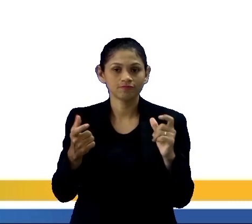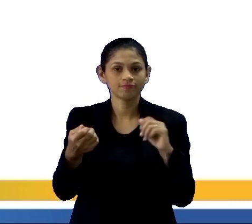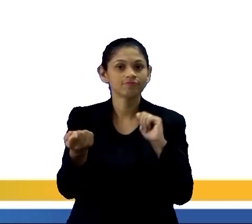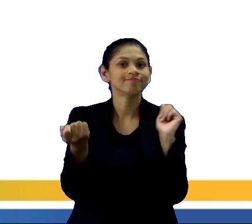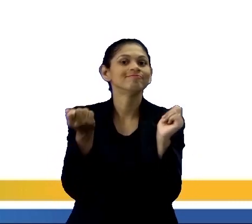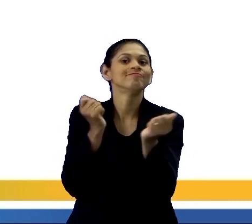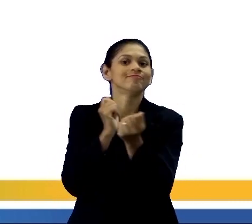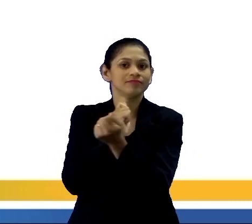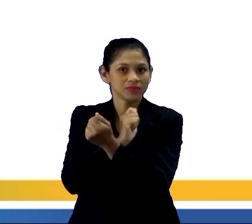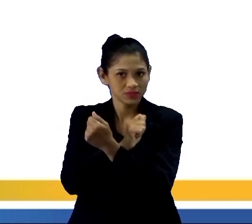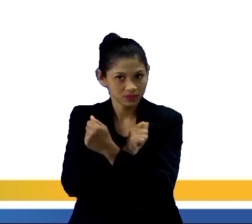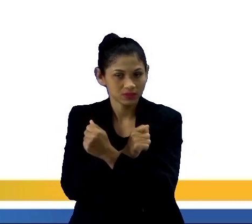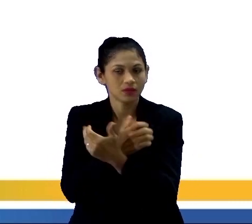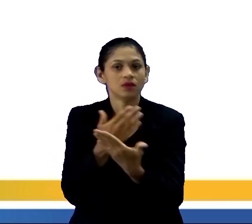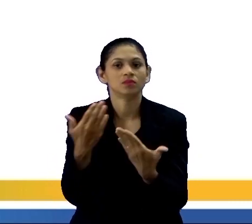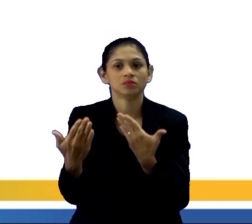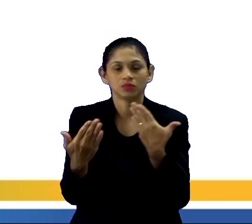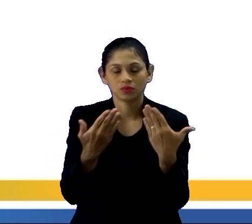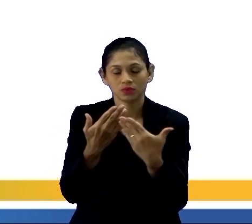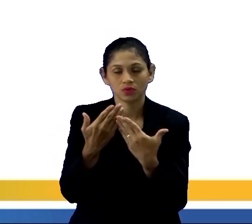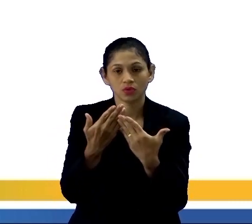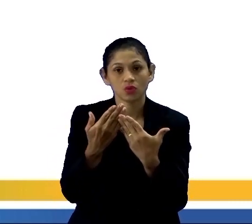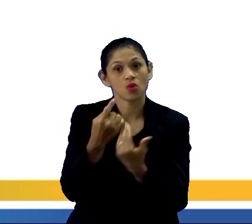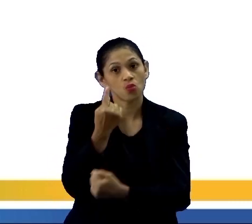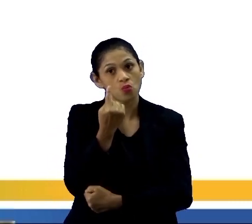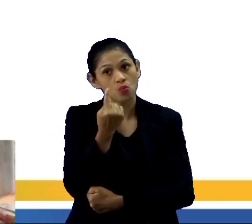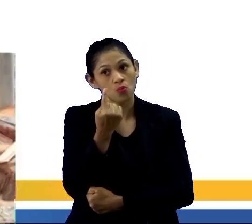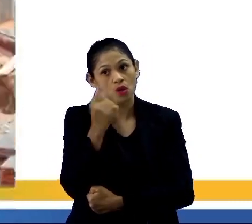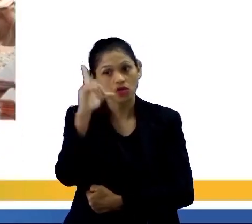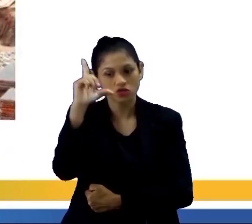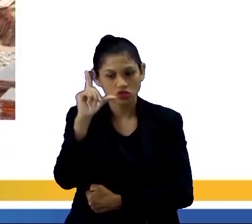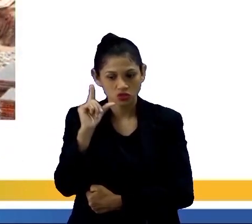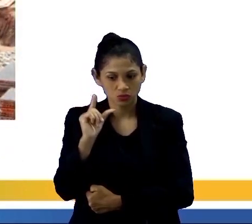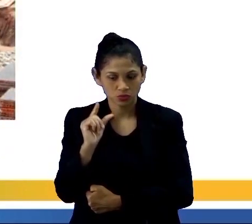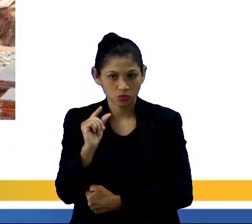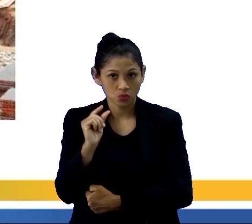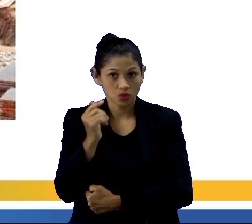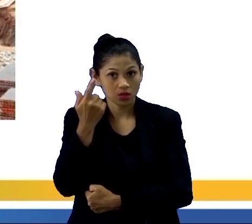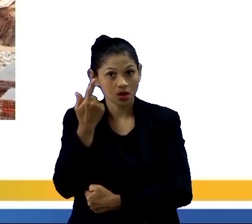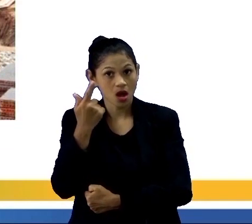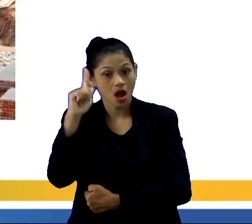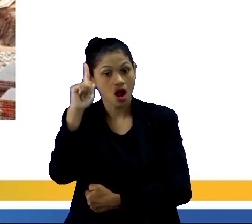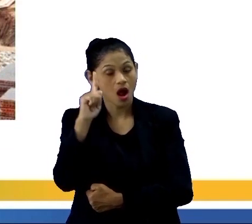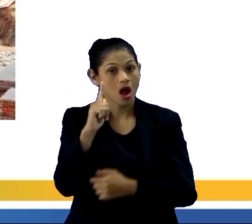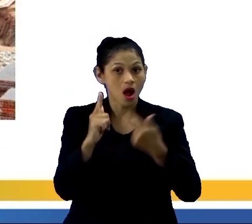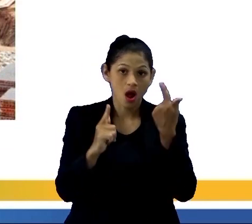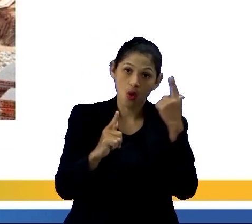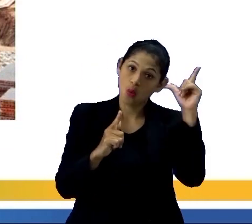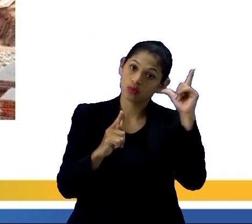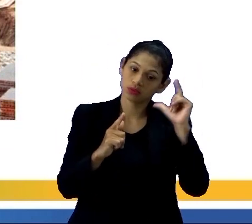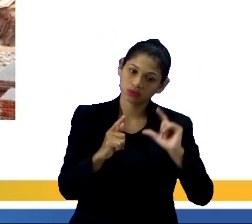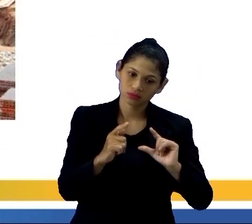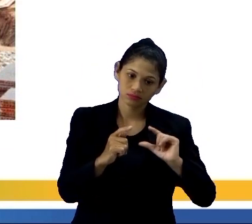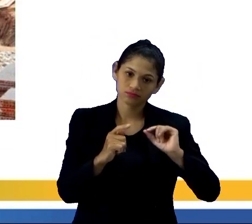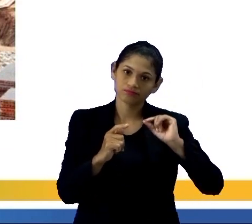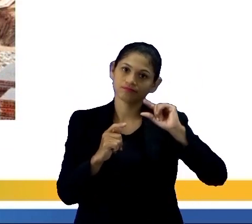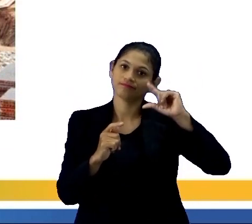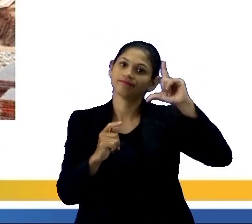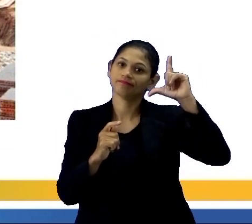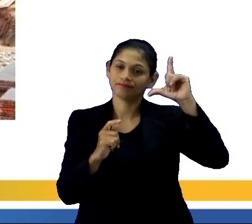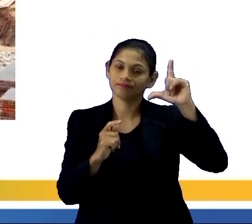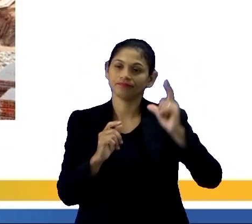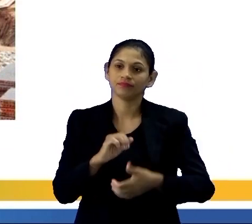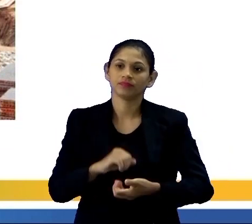inversamente proporcional. Quando uma diminui, a outra aumenta na mesma proporção. Então, vamos lá. Nós temos